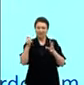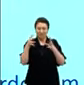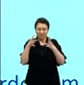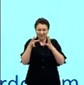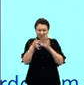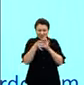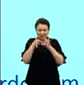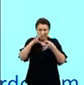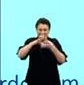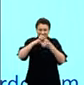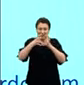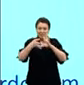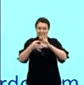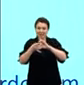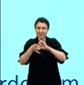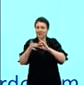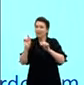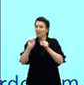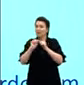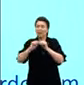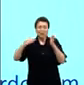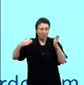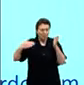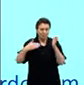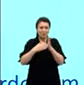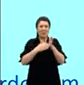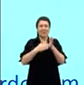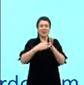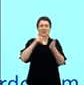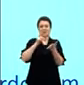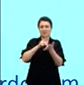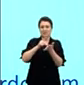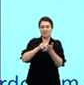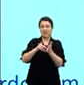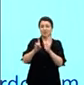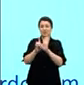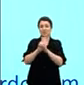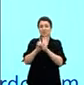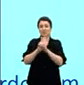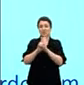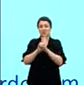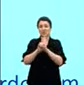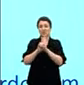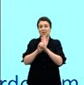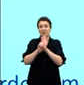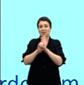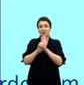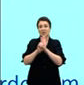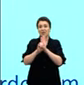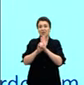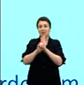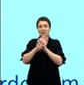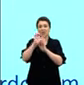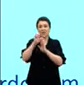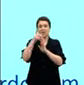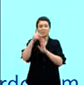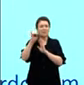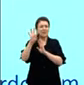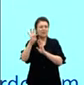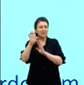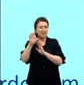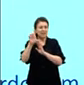barreira efetiva. D, epitelial de revestimento. Opa, células